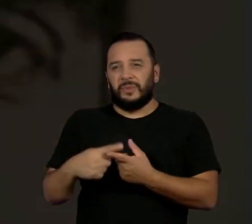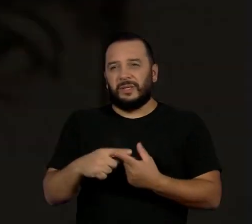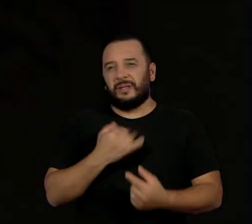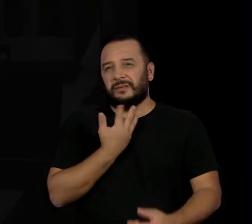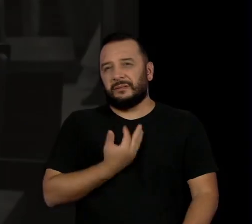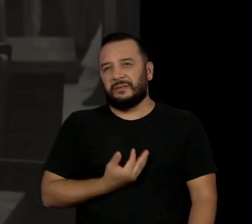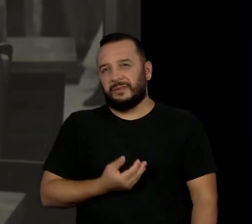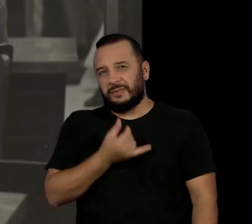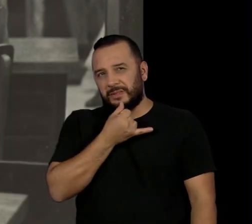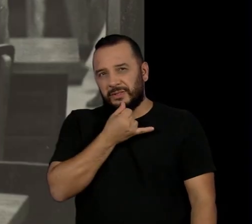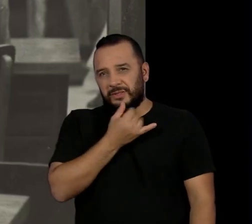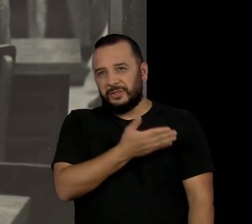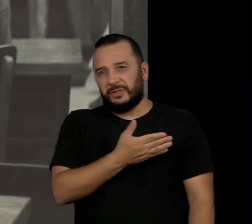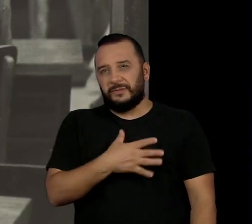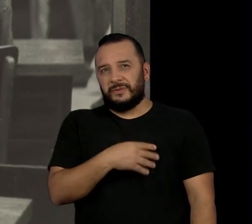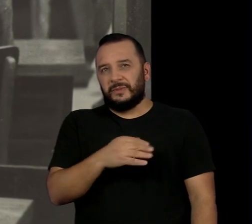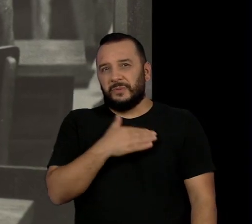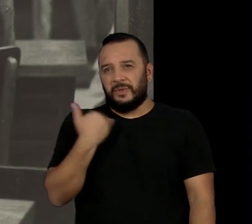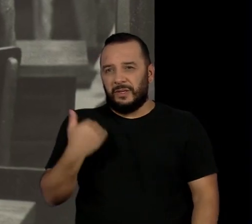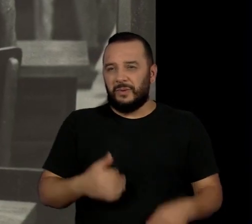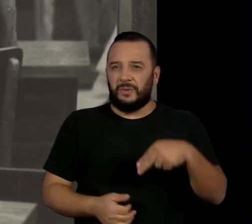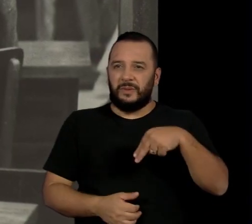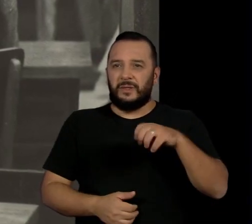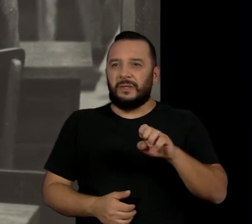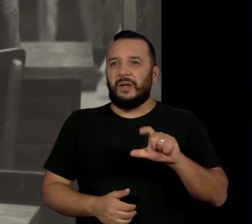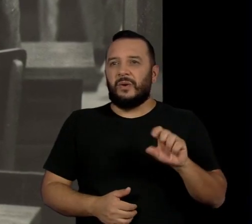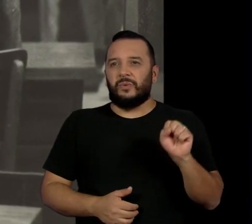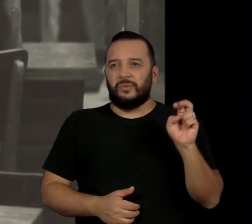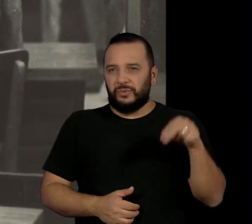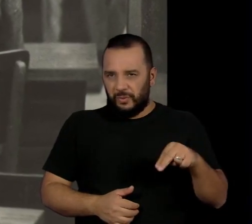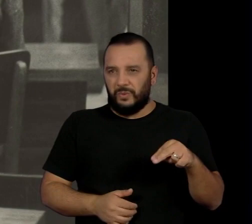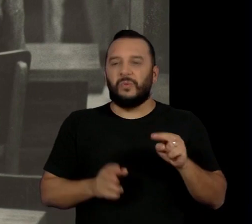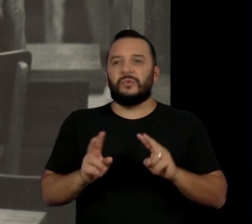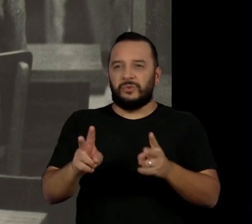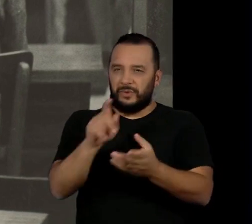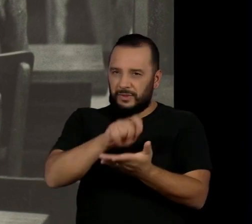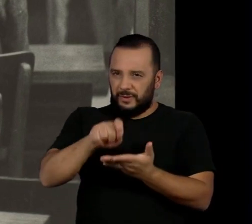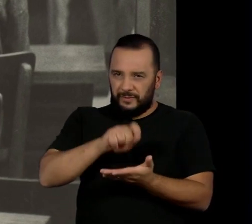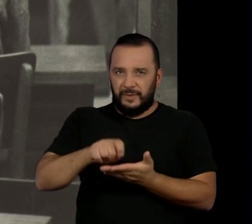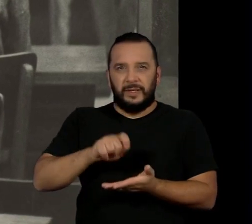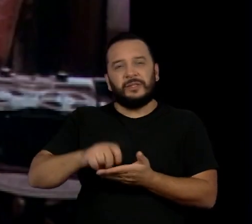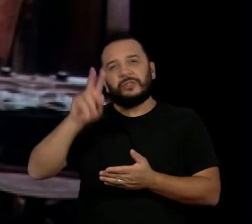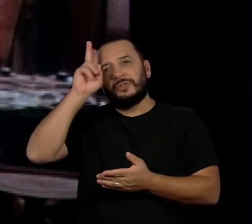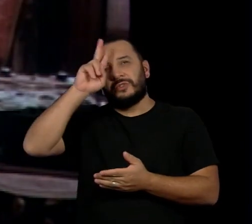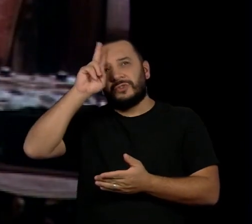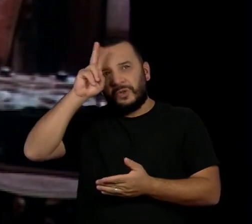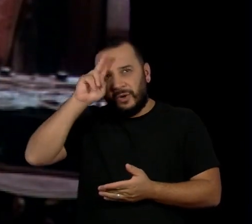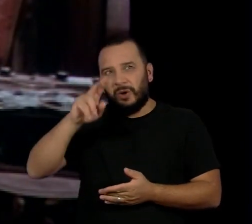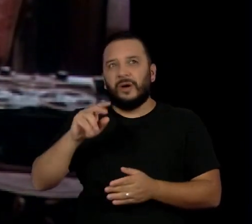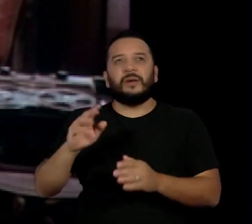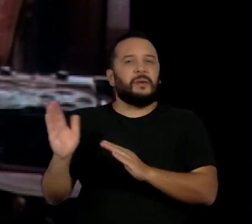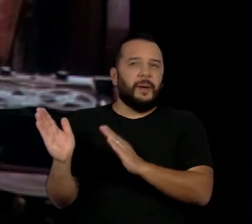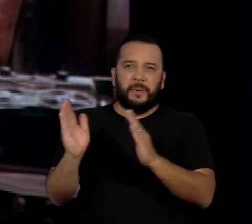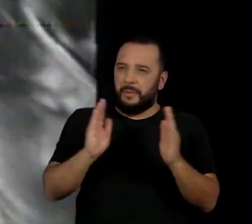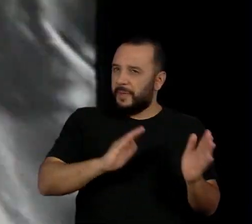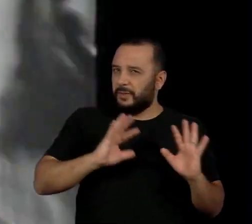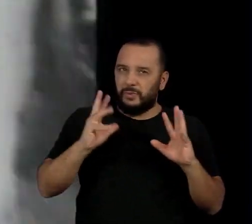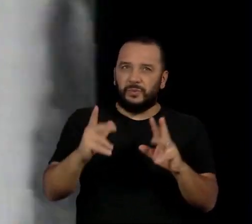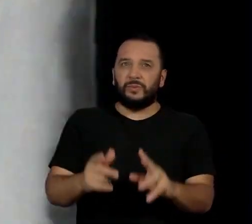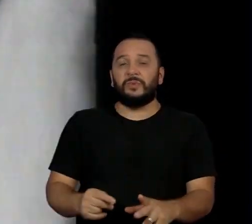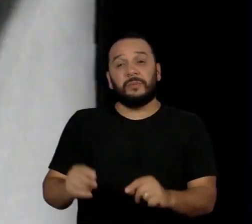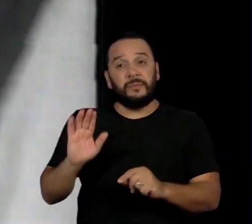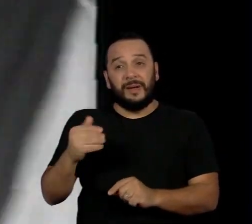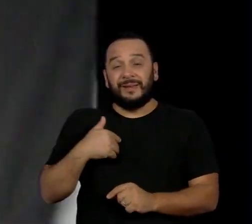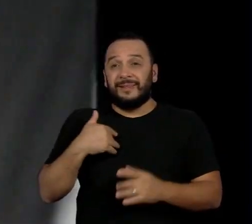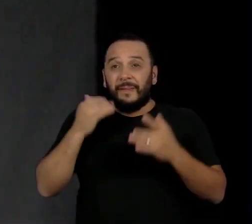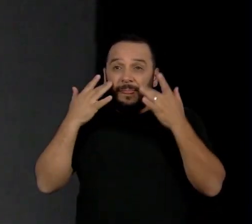acontecido. Nelson continuou escrevendo seus contos, crônicas e romances, mas foi como dramaturgo que